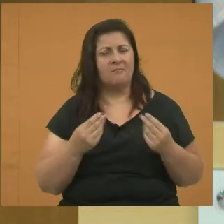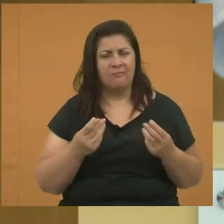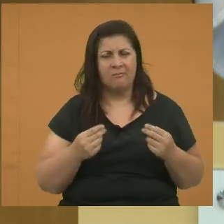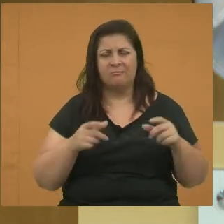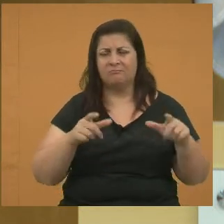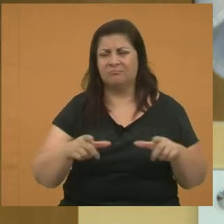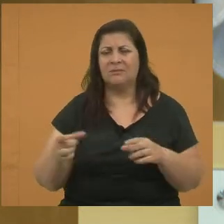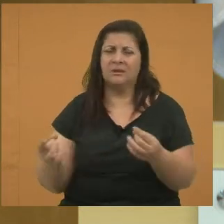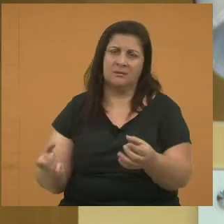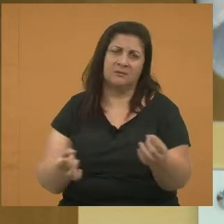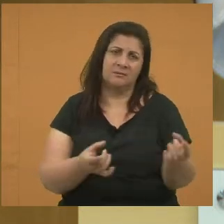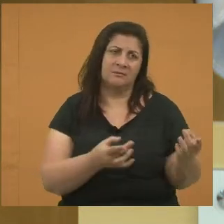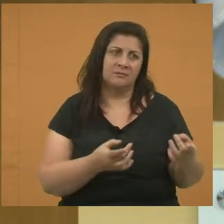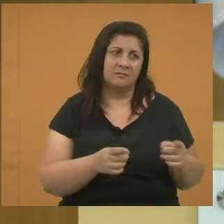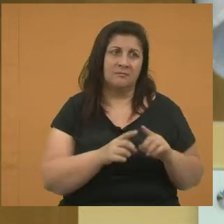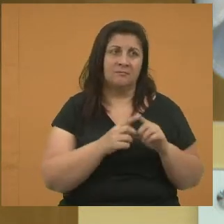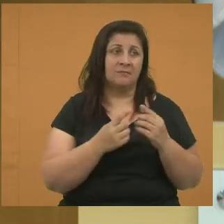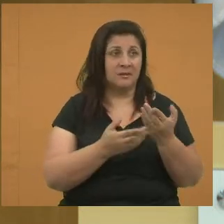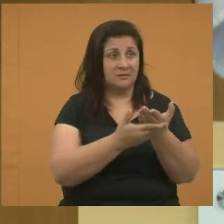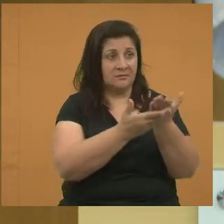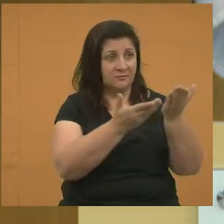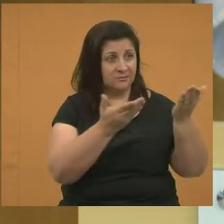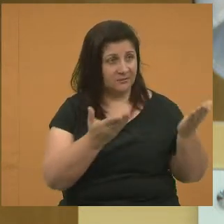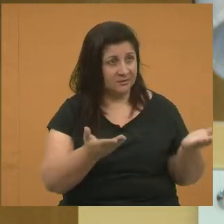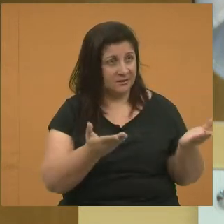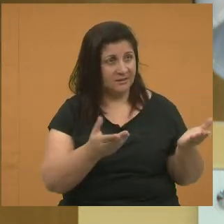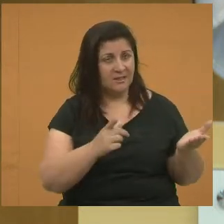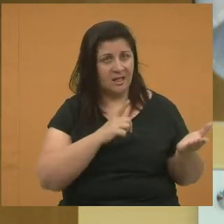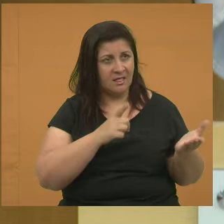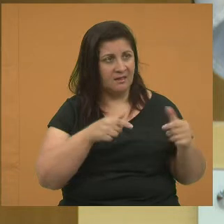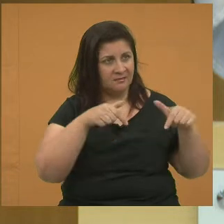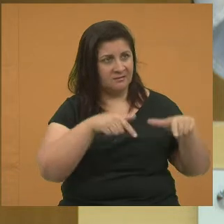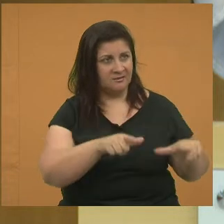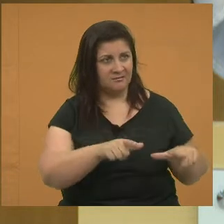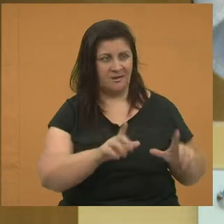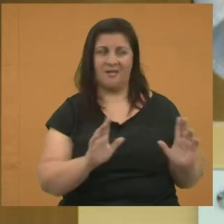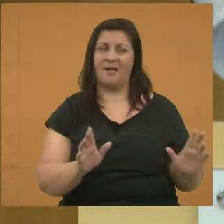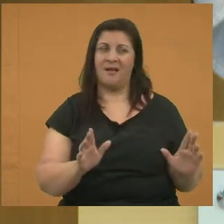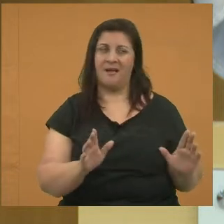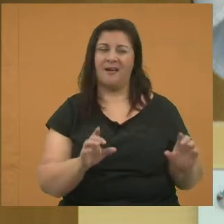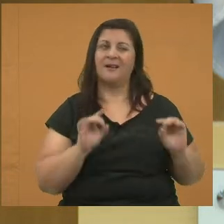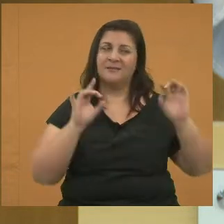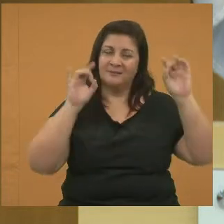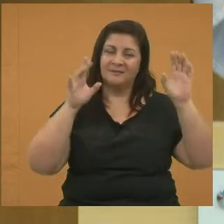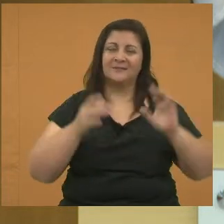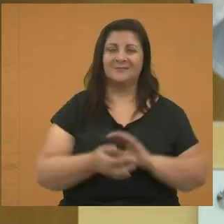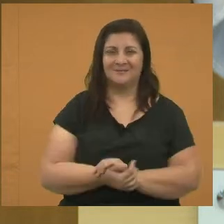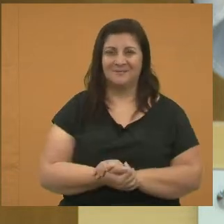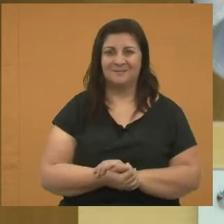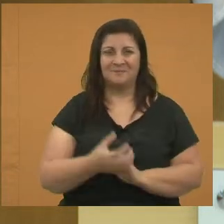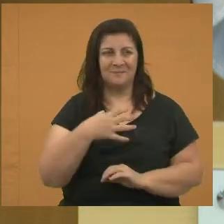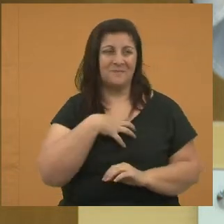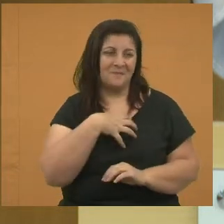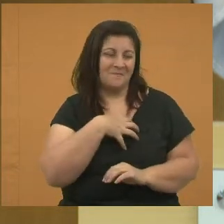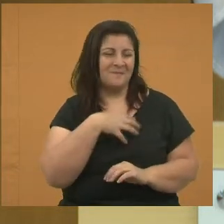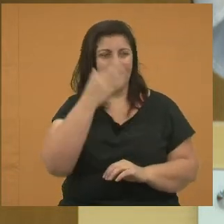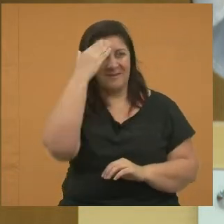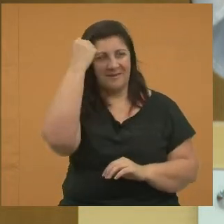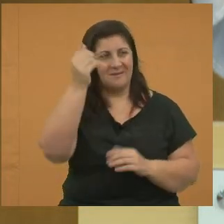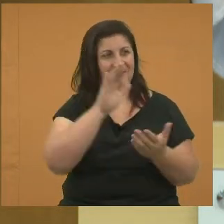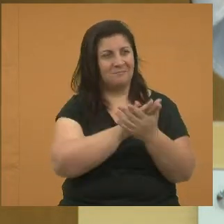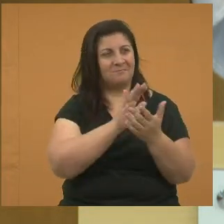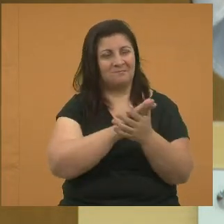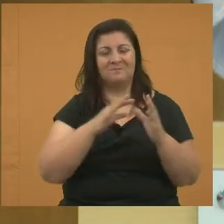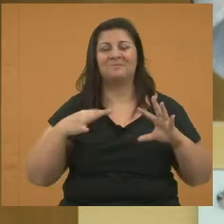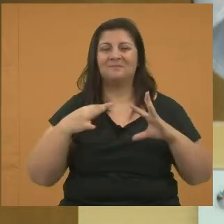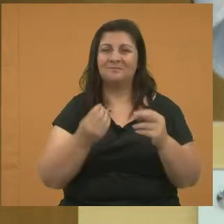comerciantes de Jacareí, e vocês sendo homenageados, não é para qualquer um. Tá? Então, sintam-se honrados realmente. E parabéns a